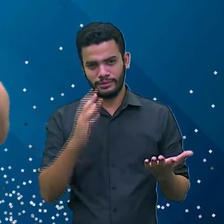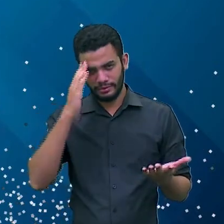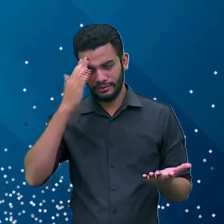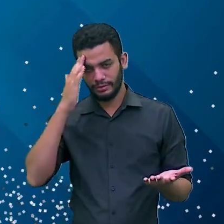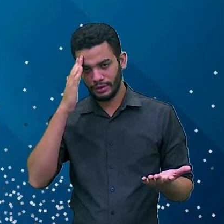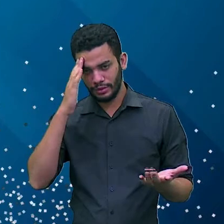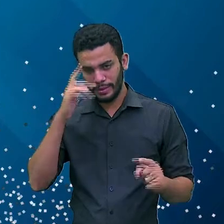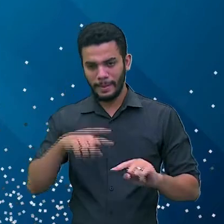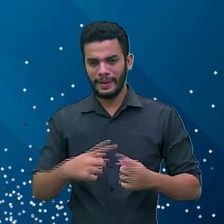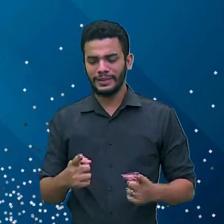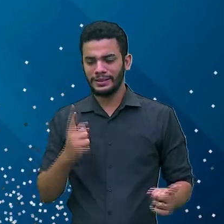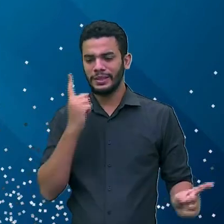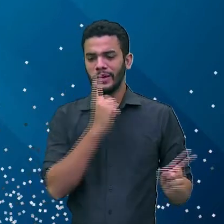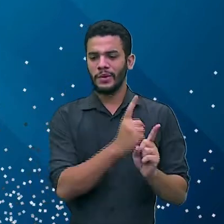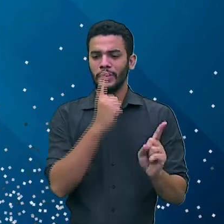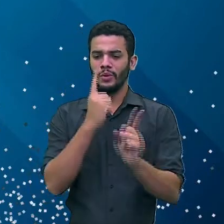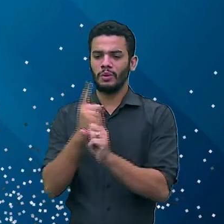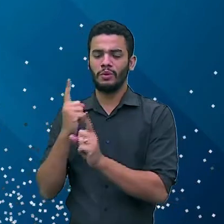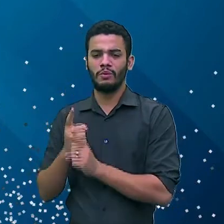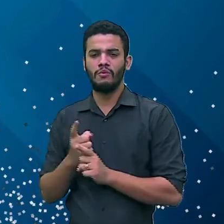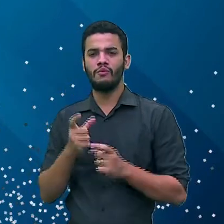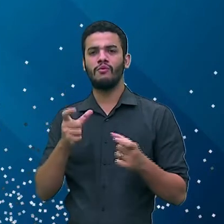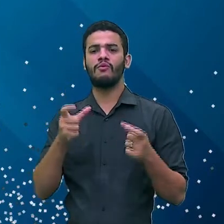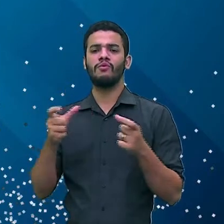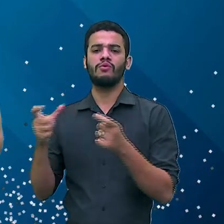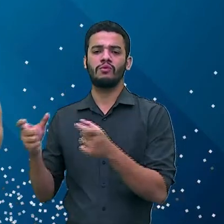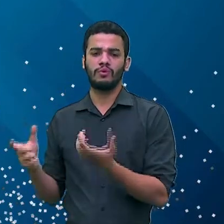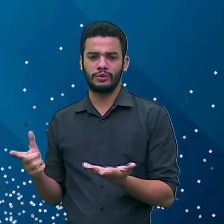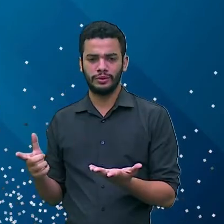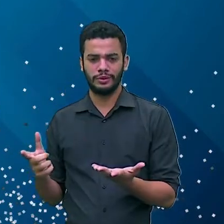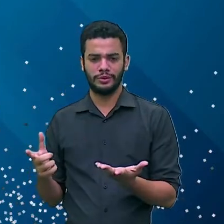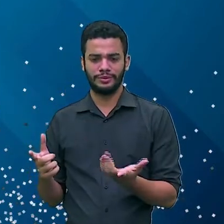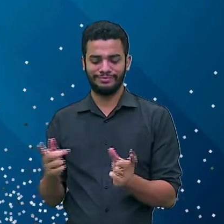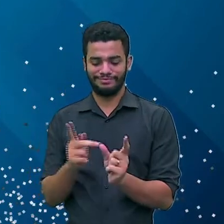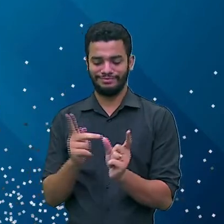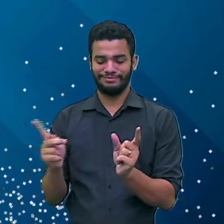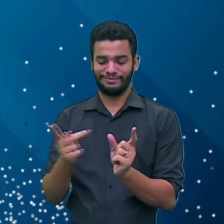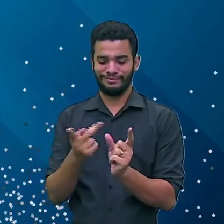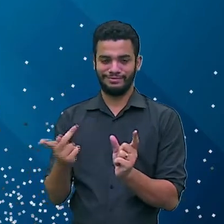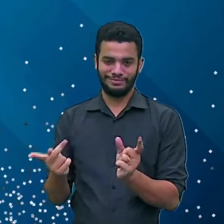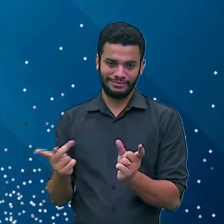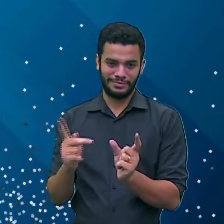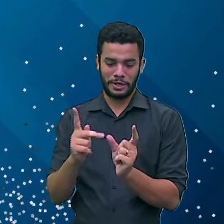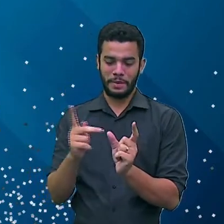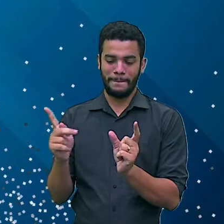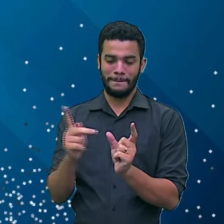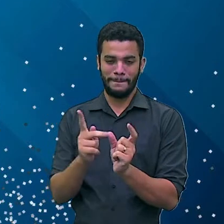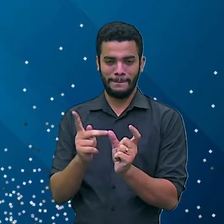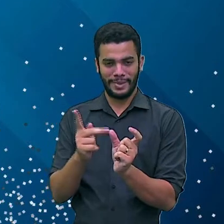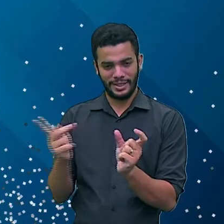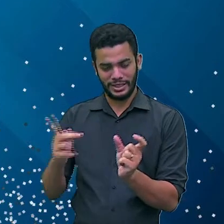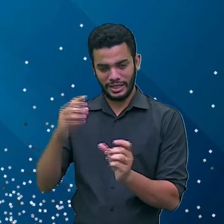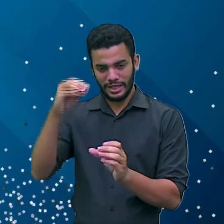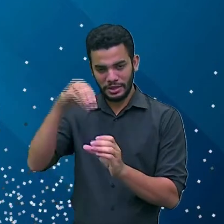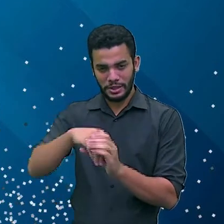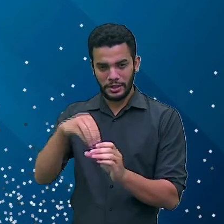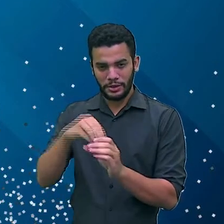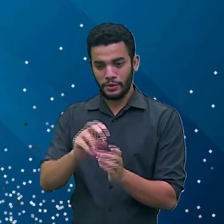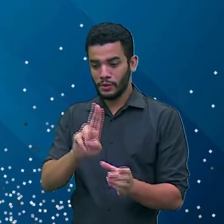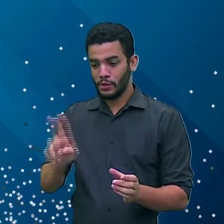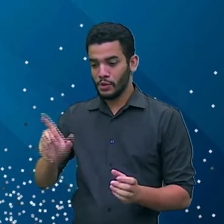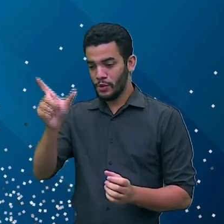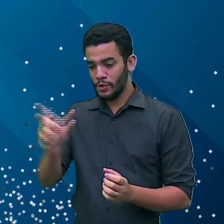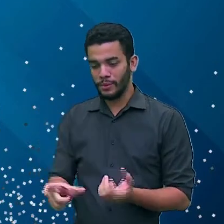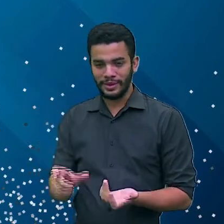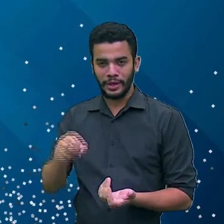professora? No predicado, geralmente o nominal. Ótimo! Até aqui consolidado, estudante? Eu espero que